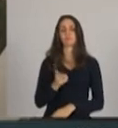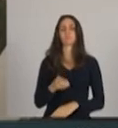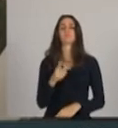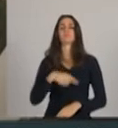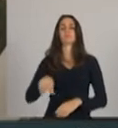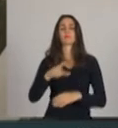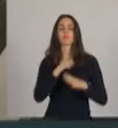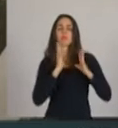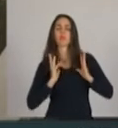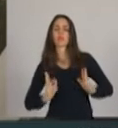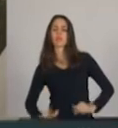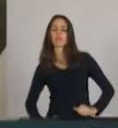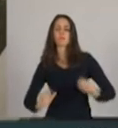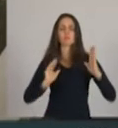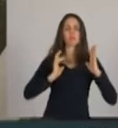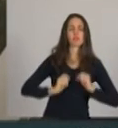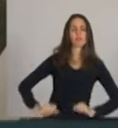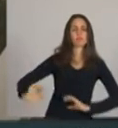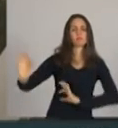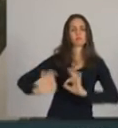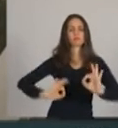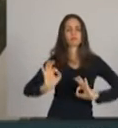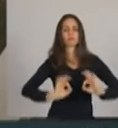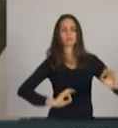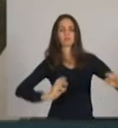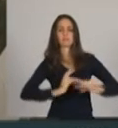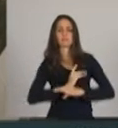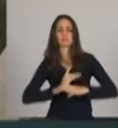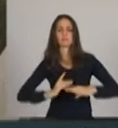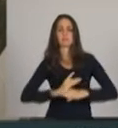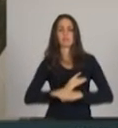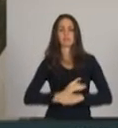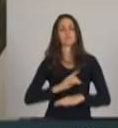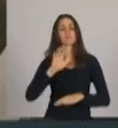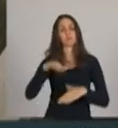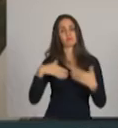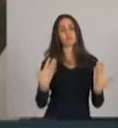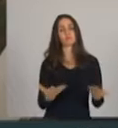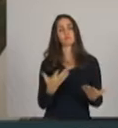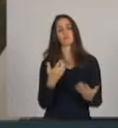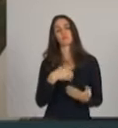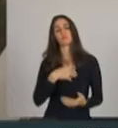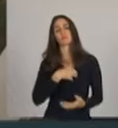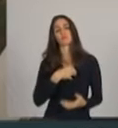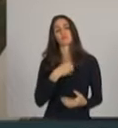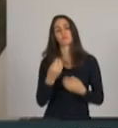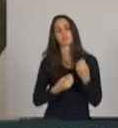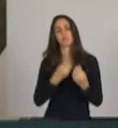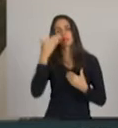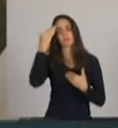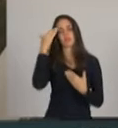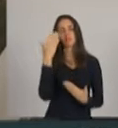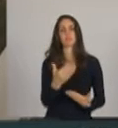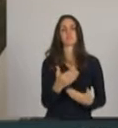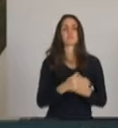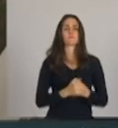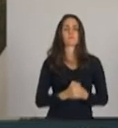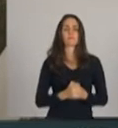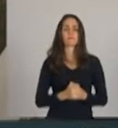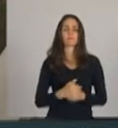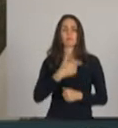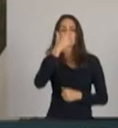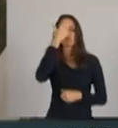para deixar a nossa cidade limpa. Essa é uma forma de agradecer. E eu não